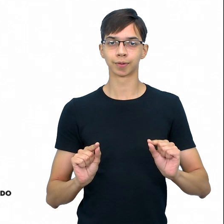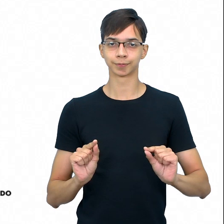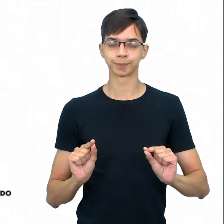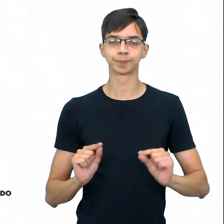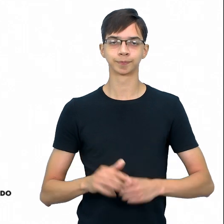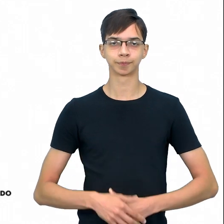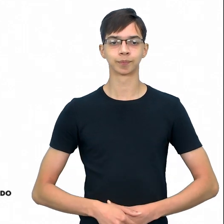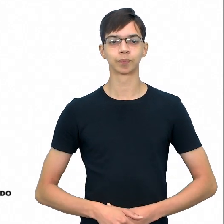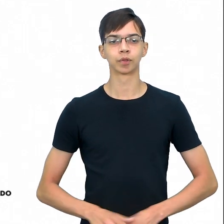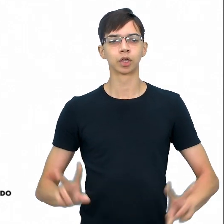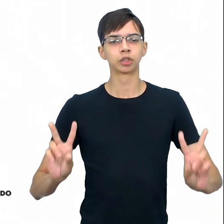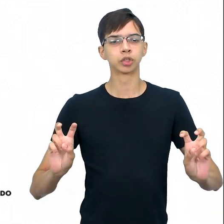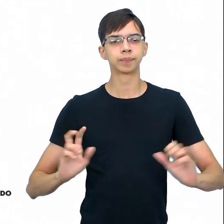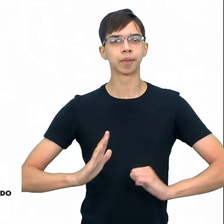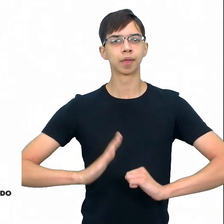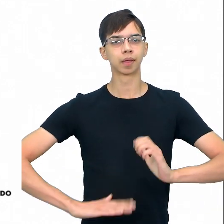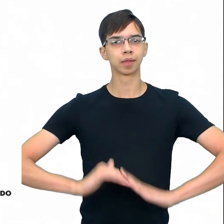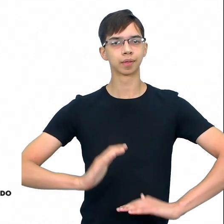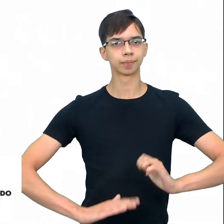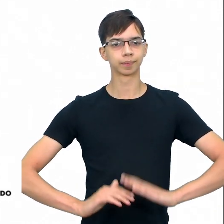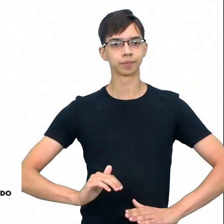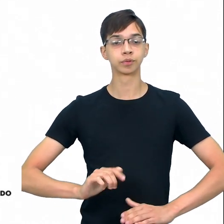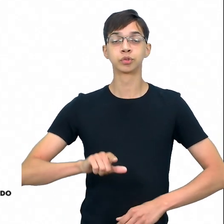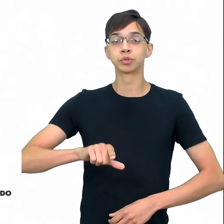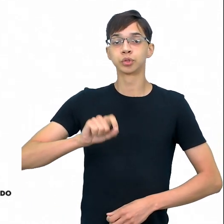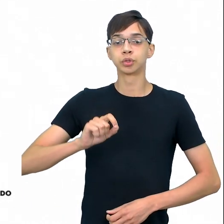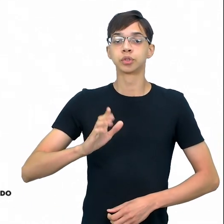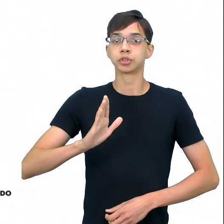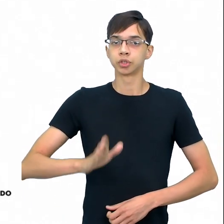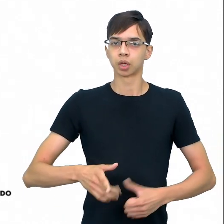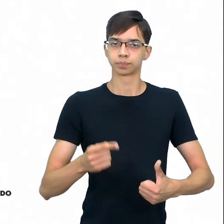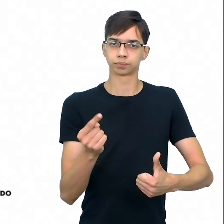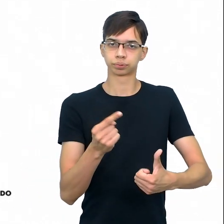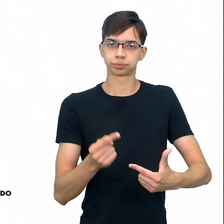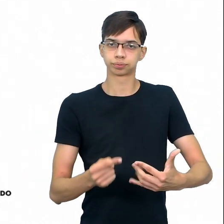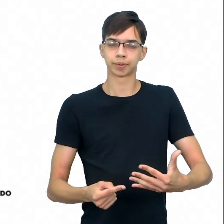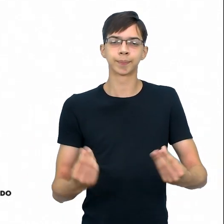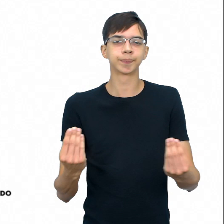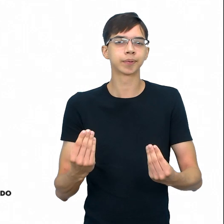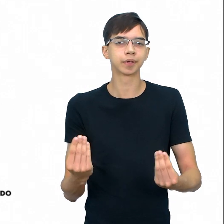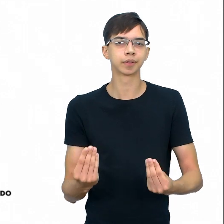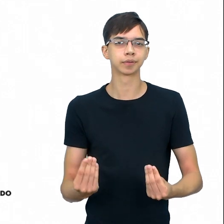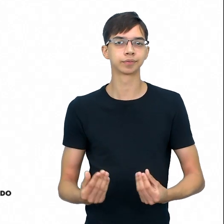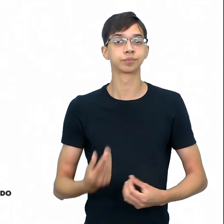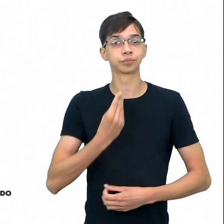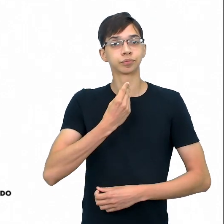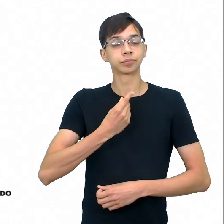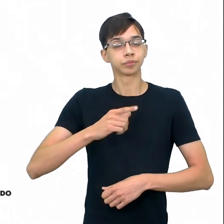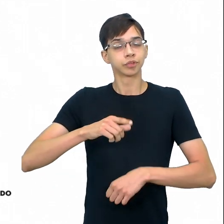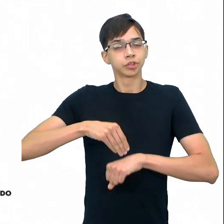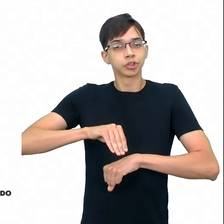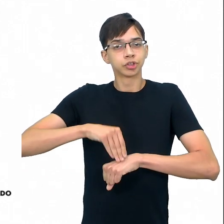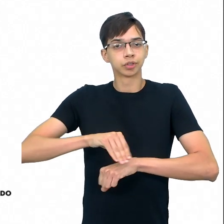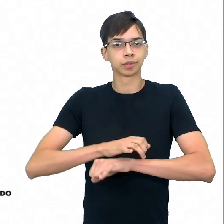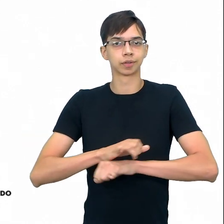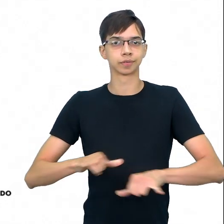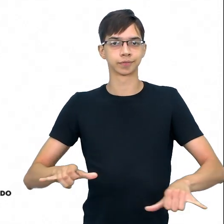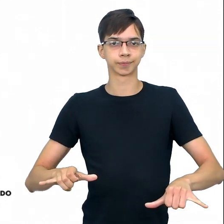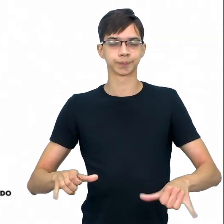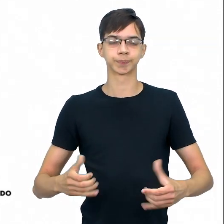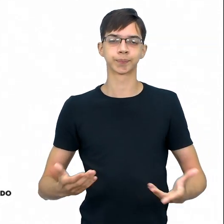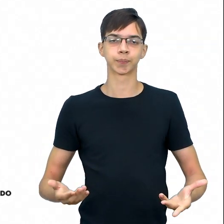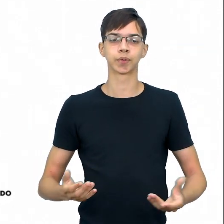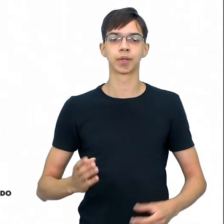inicialmente vendo as habilidades que foram selecionadas para que nós possamos deixar as nossas sugestões. Então, no caso